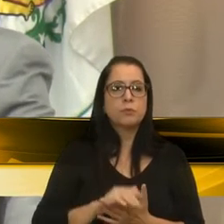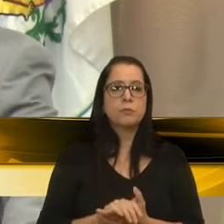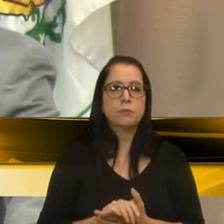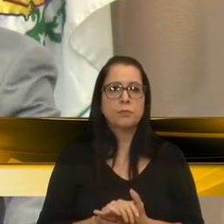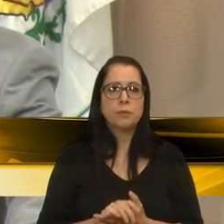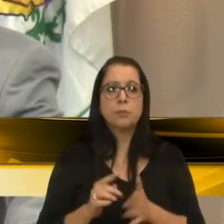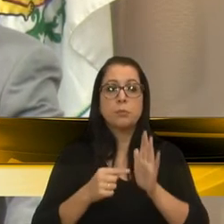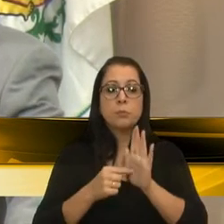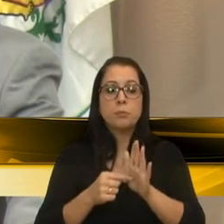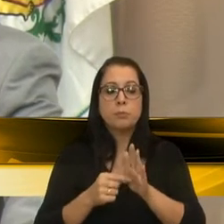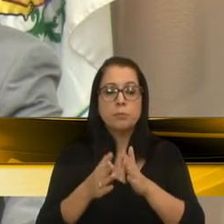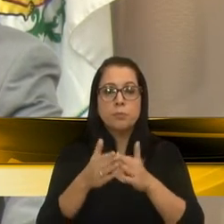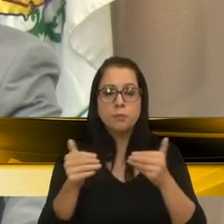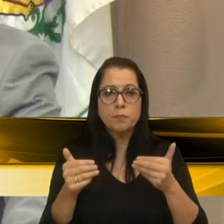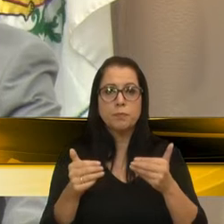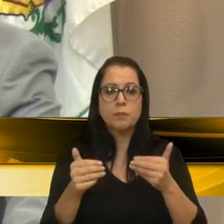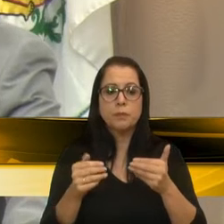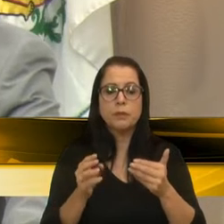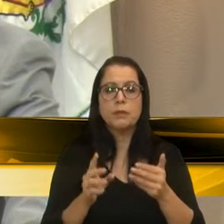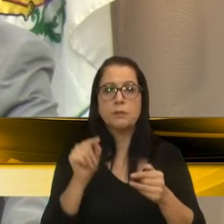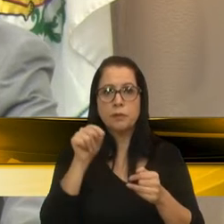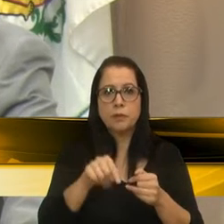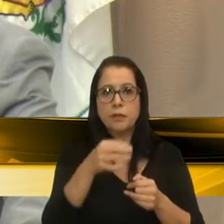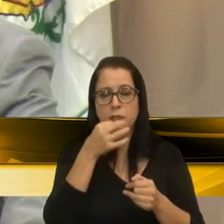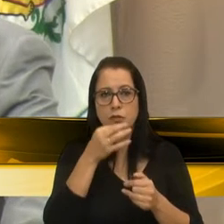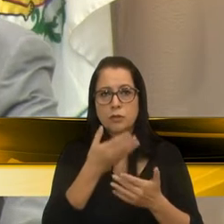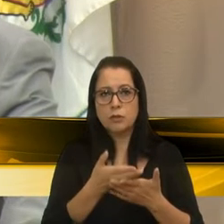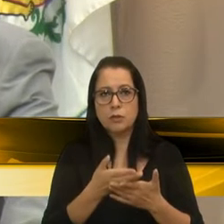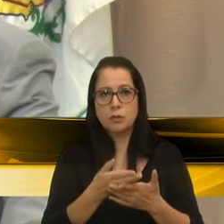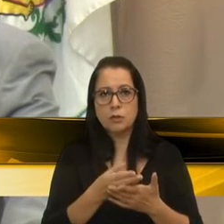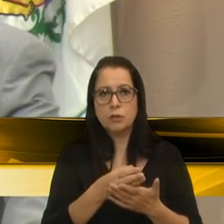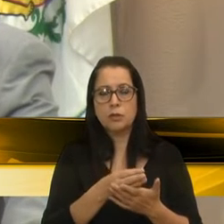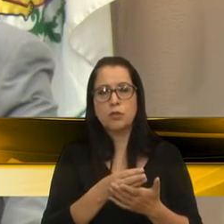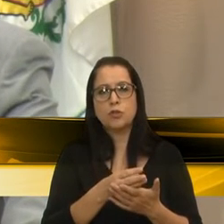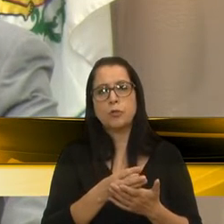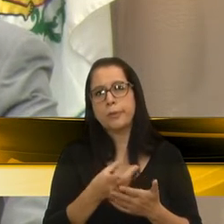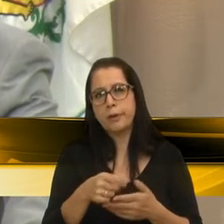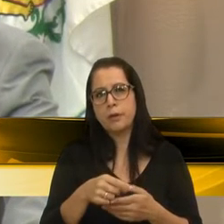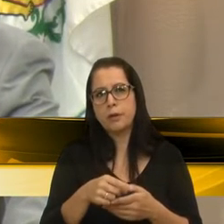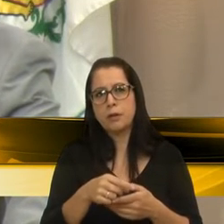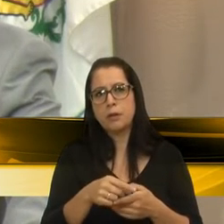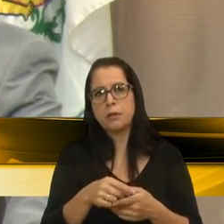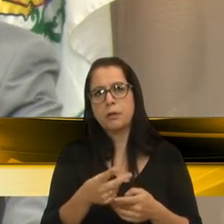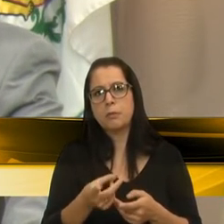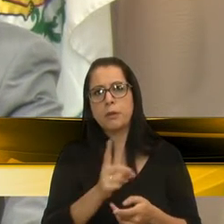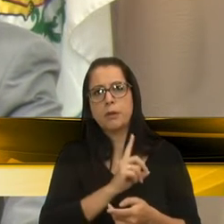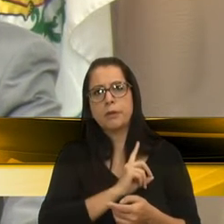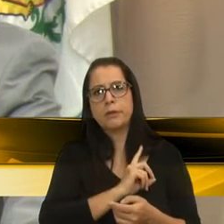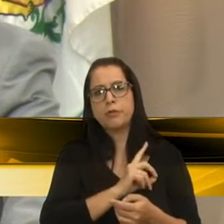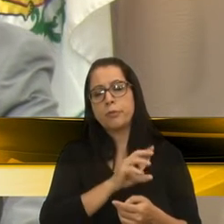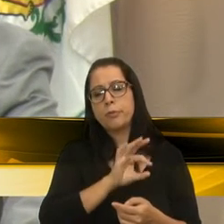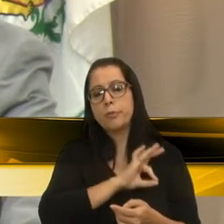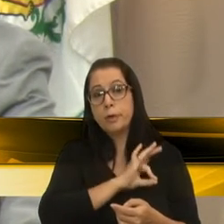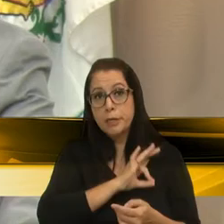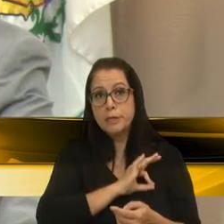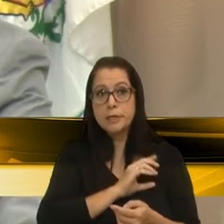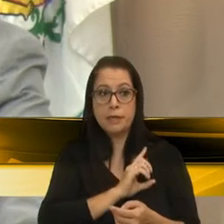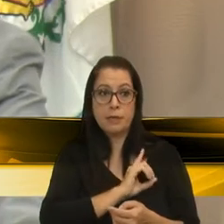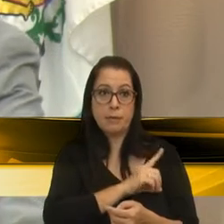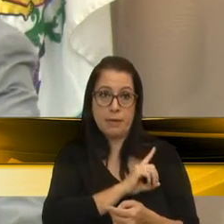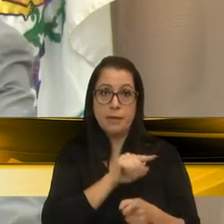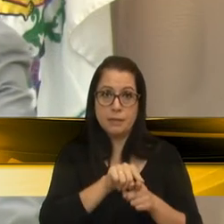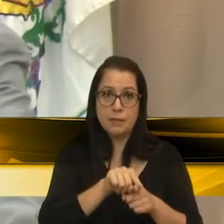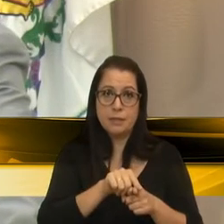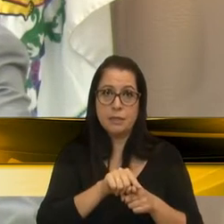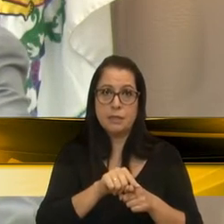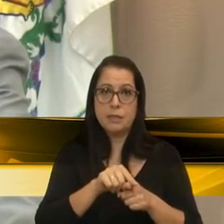a solicitação da instalação em Caxias de uma delegacia especial do idoso. Isso é urgente, uma cidade que tem 60